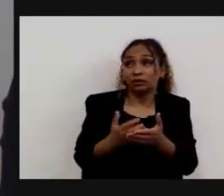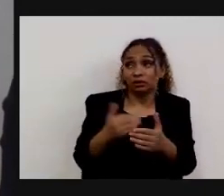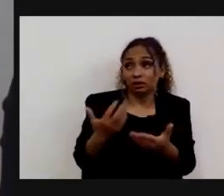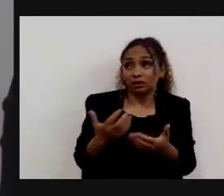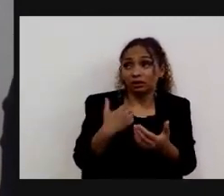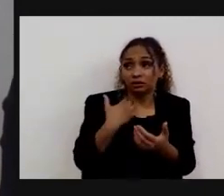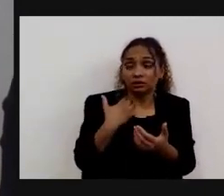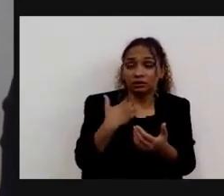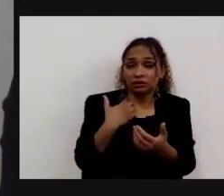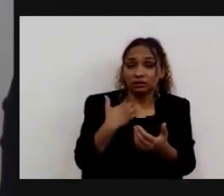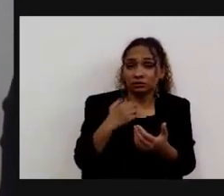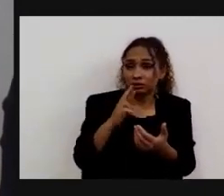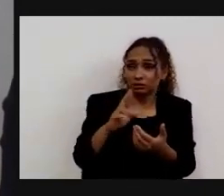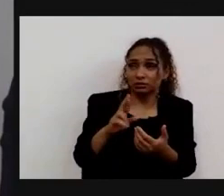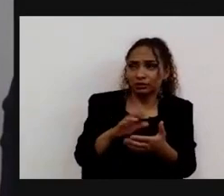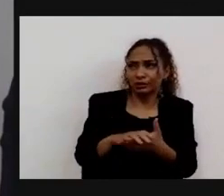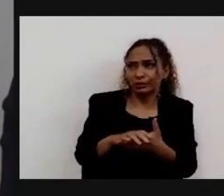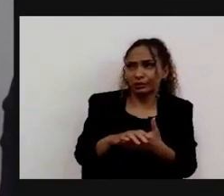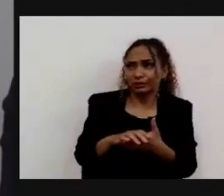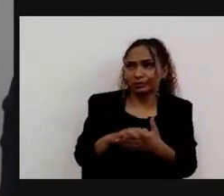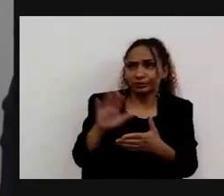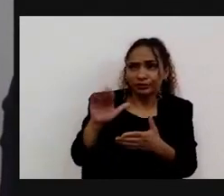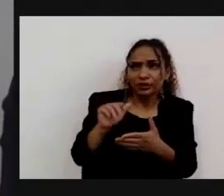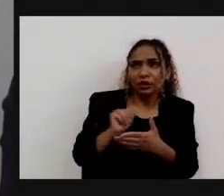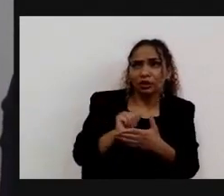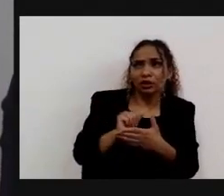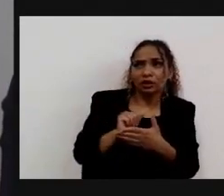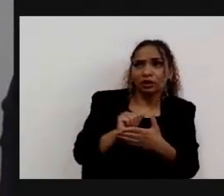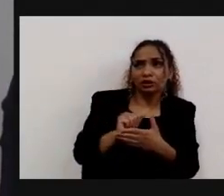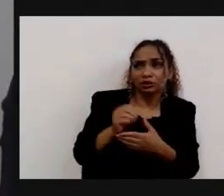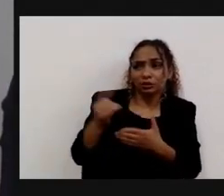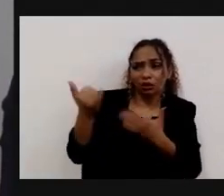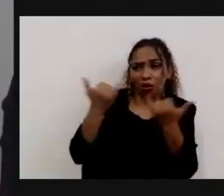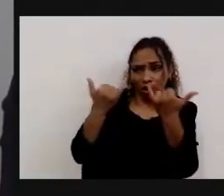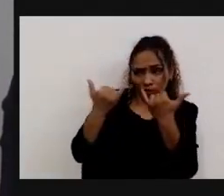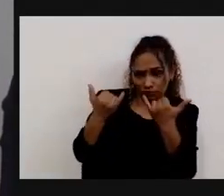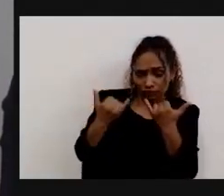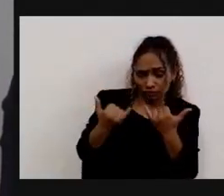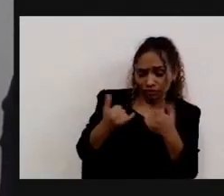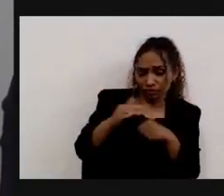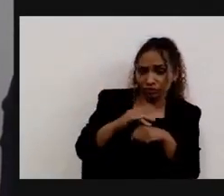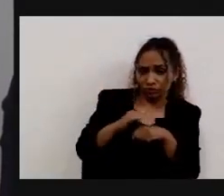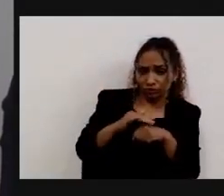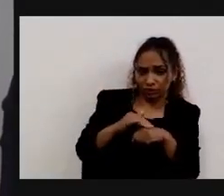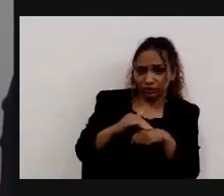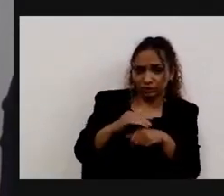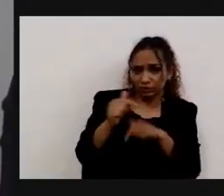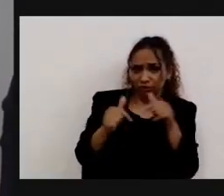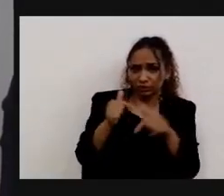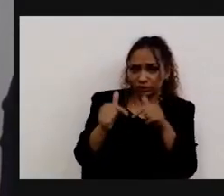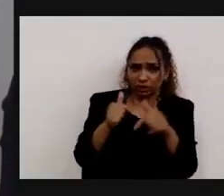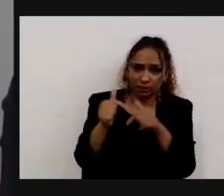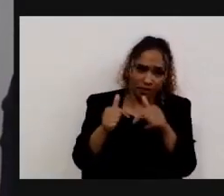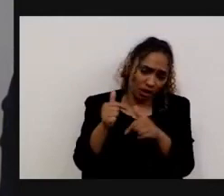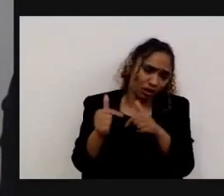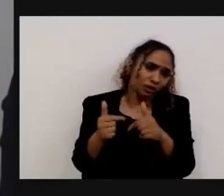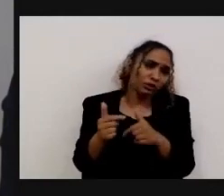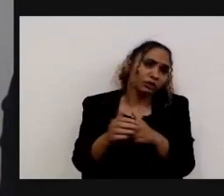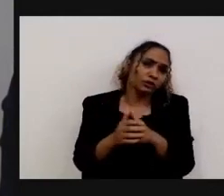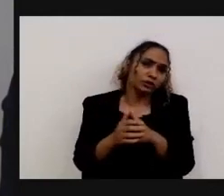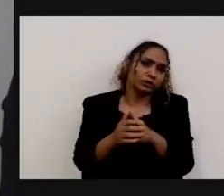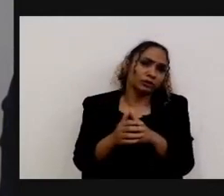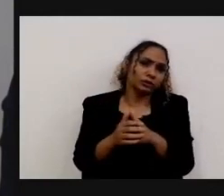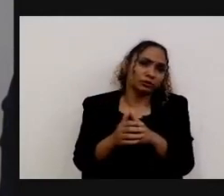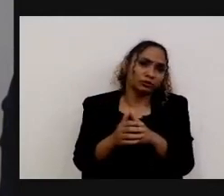olha a gente pegou os dados de adoecimento do trabalho da metade da